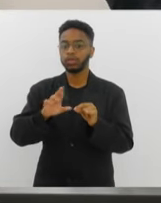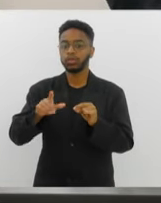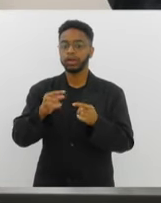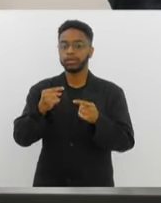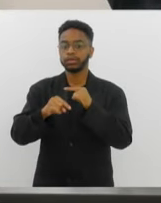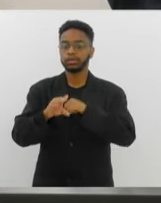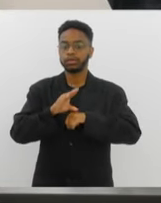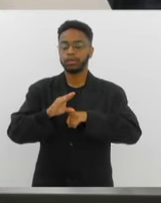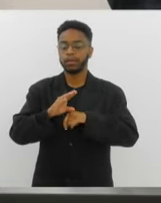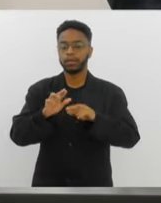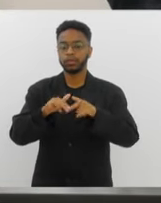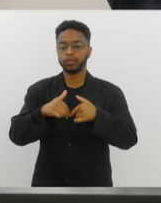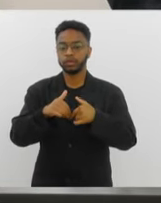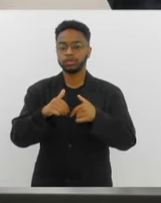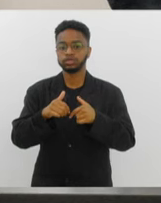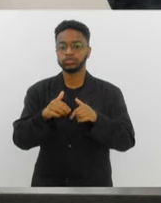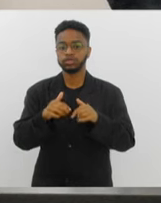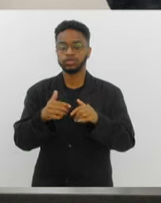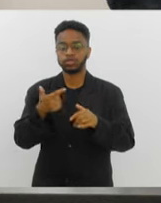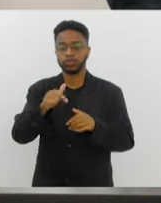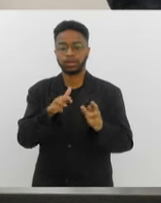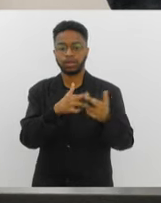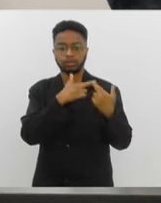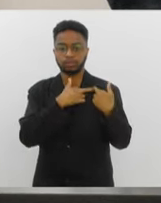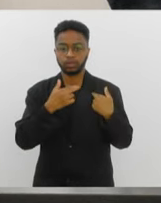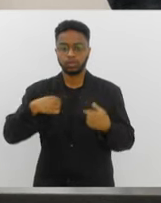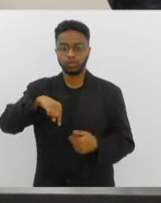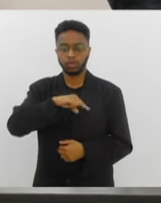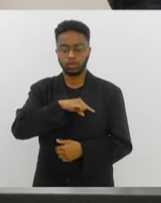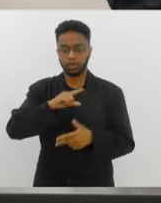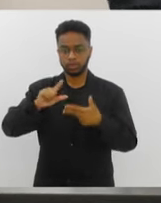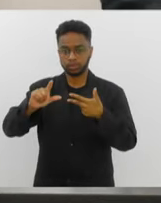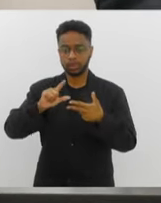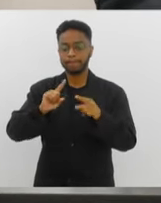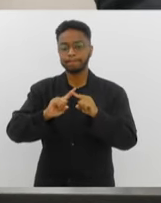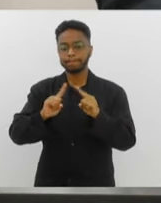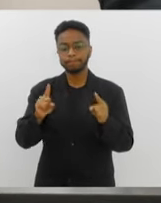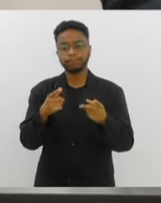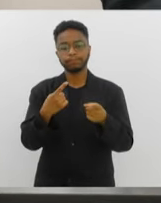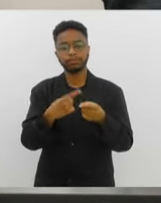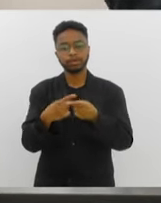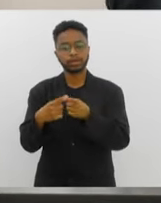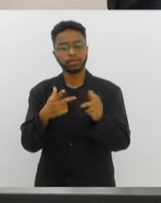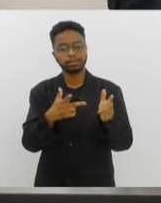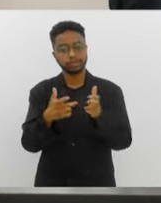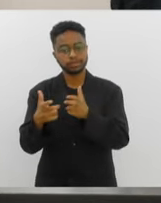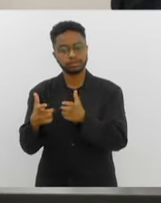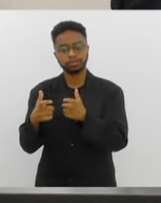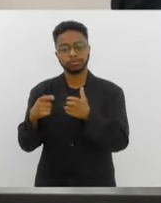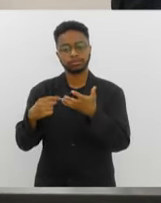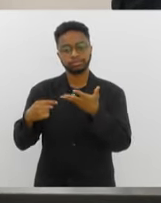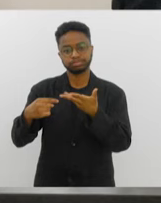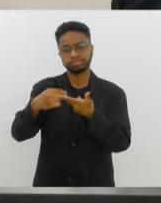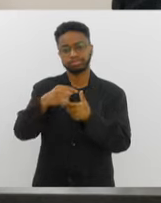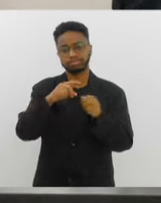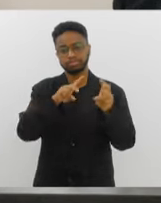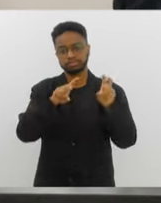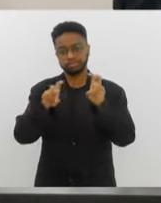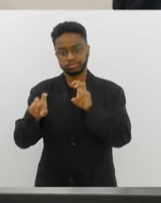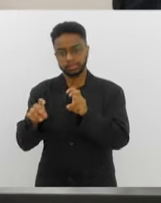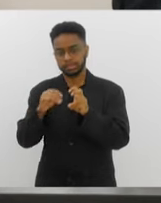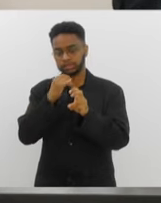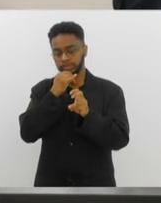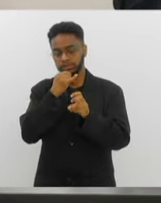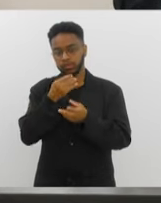de iniciativa, mas na falta de observação de diversos itens materiais, como, por exemplo,